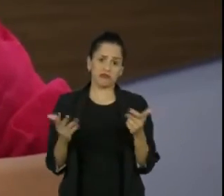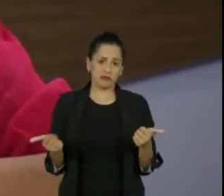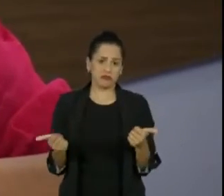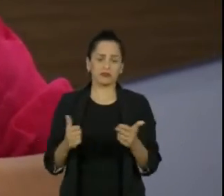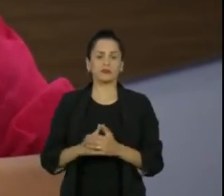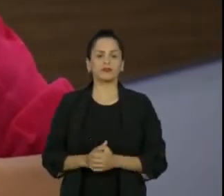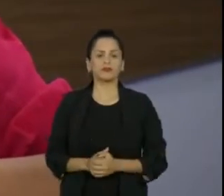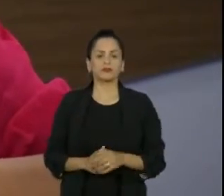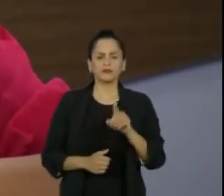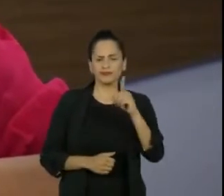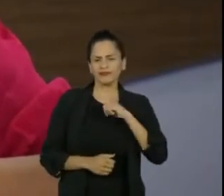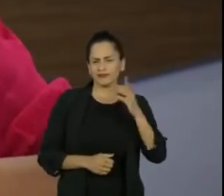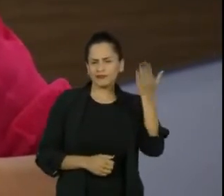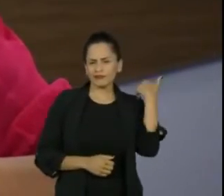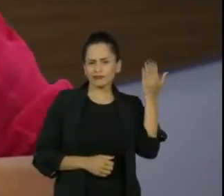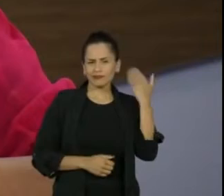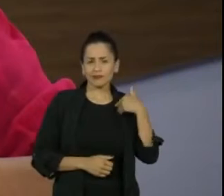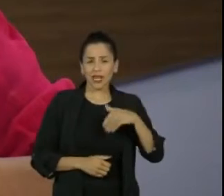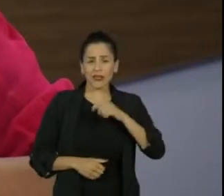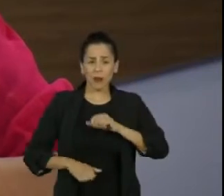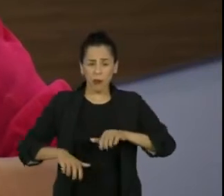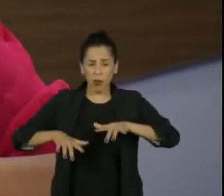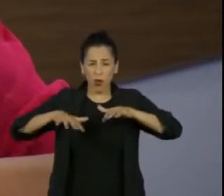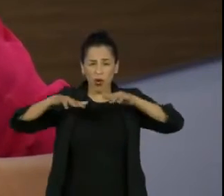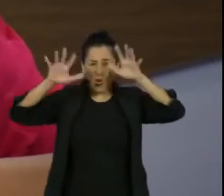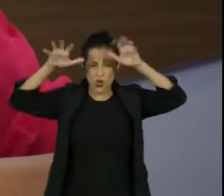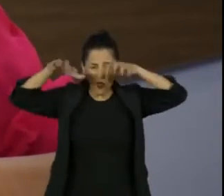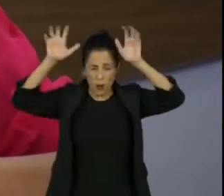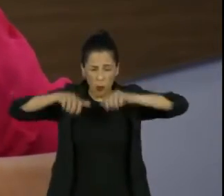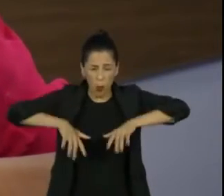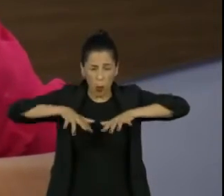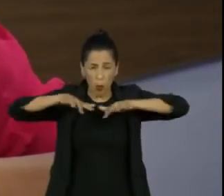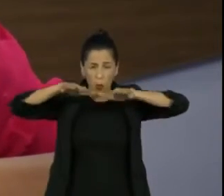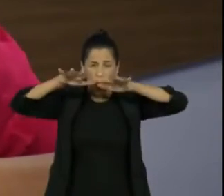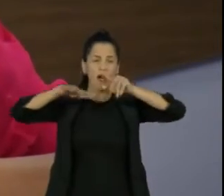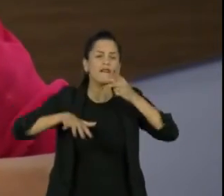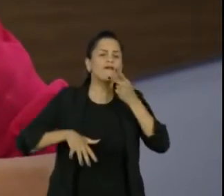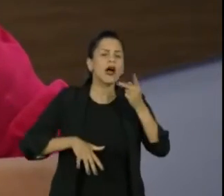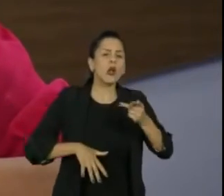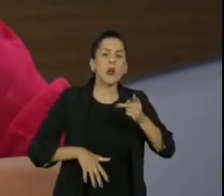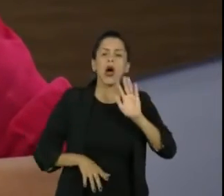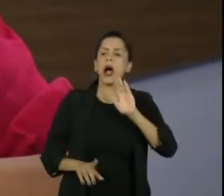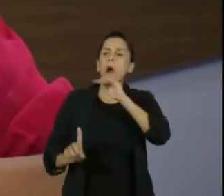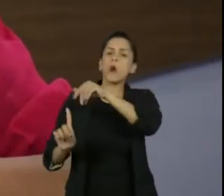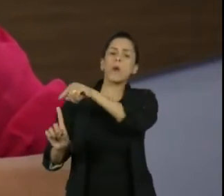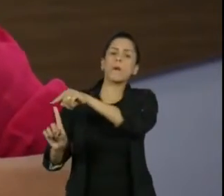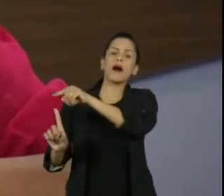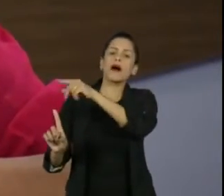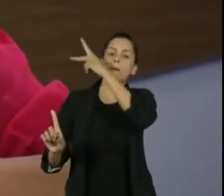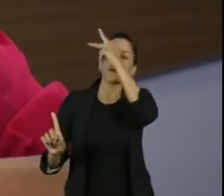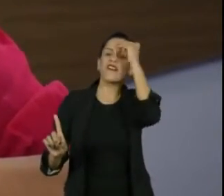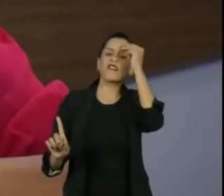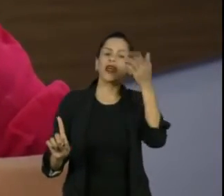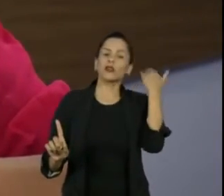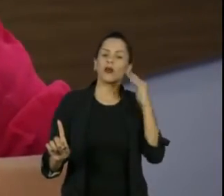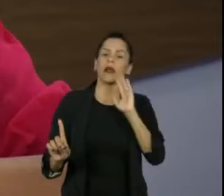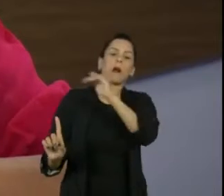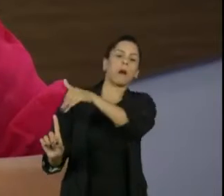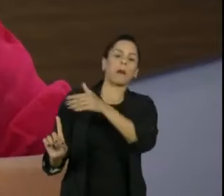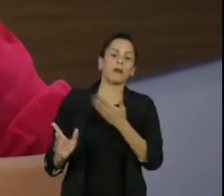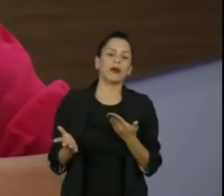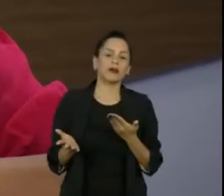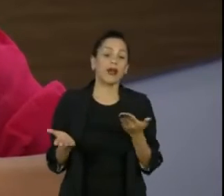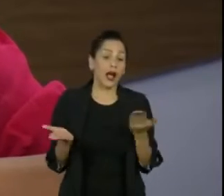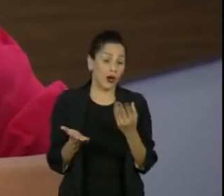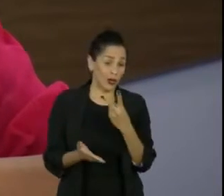enchente em Belo Horizonte, o senhor disse que a culpa era do prefeito. Em 2020, a cidade voltou a alagar, nós temos